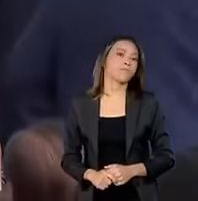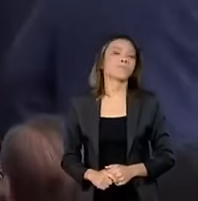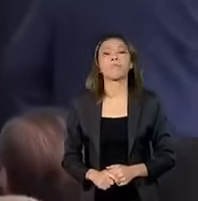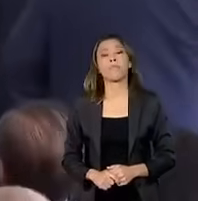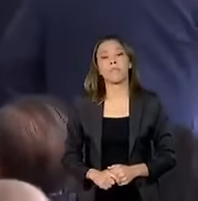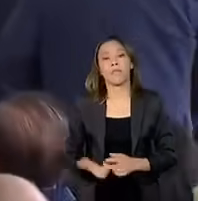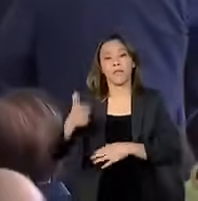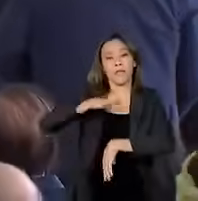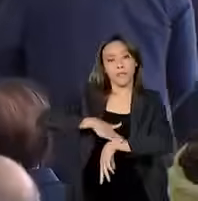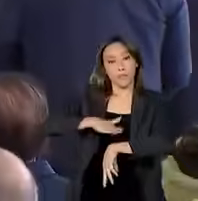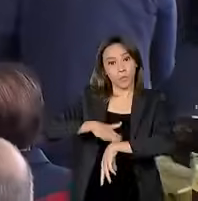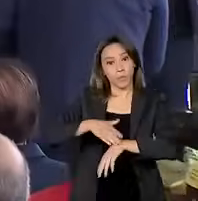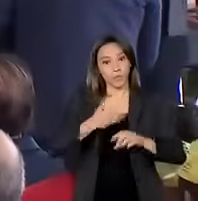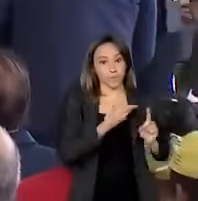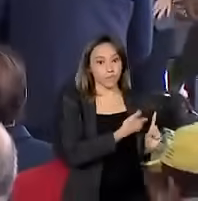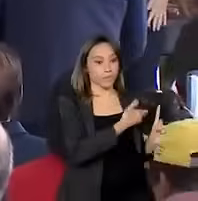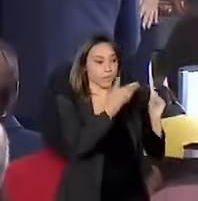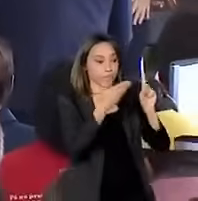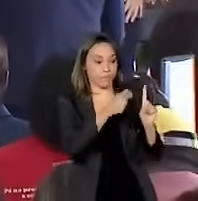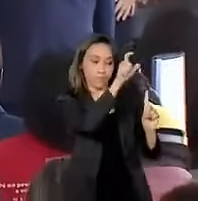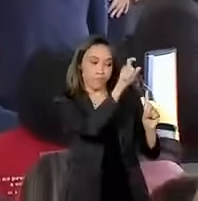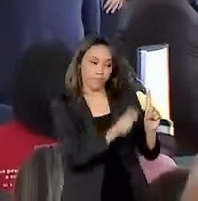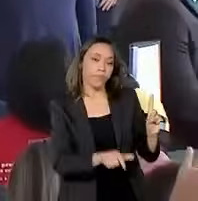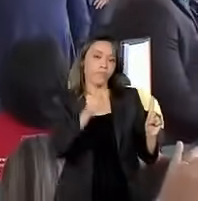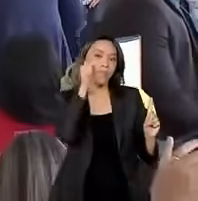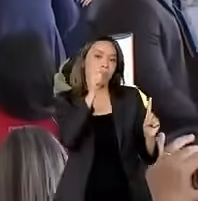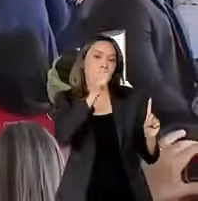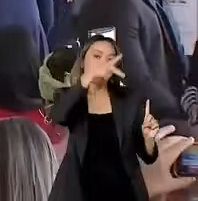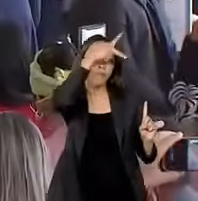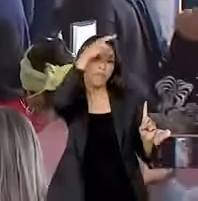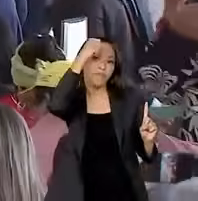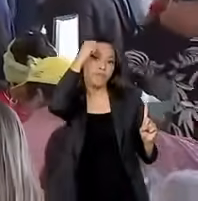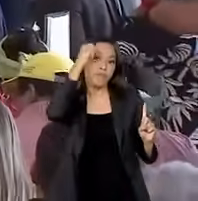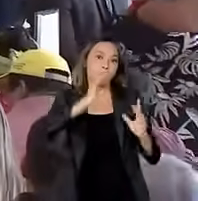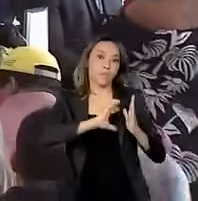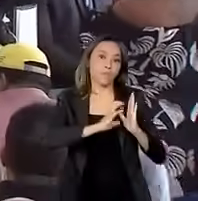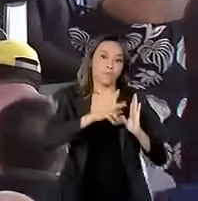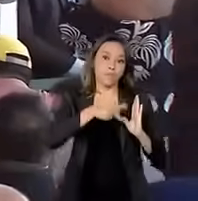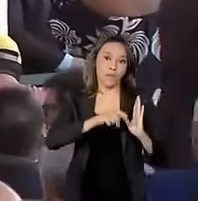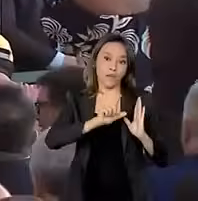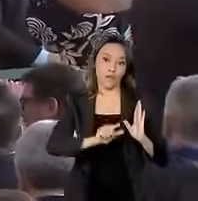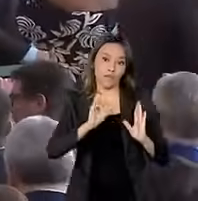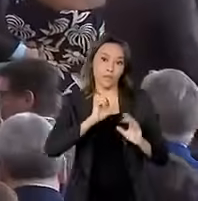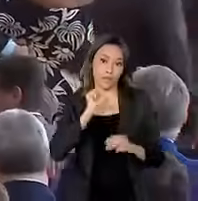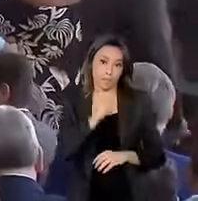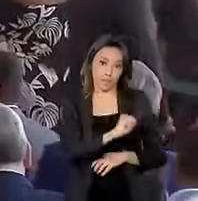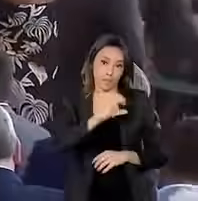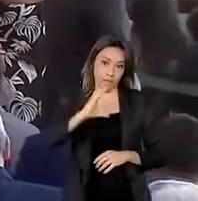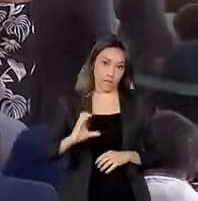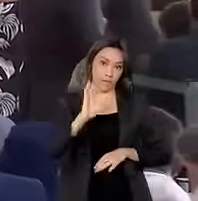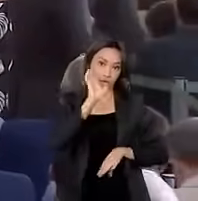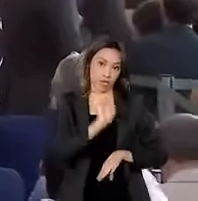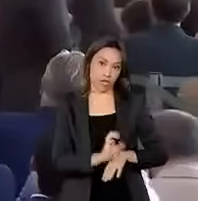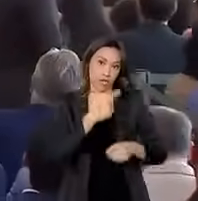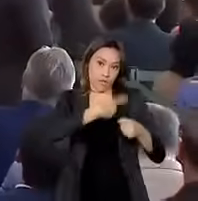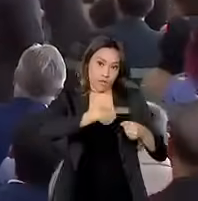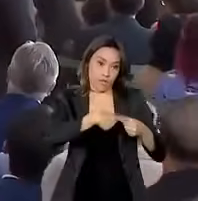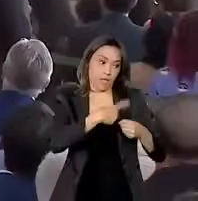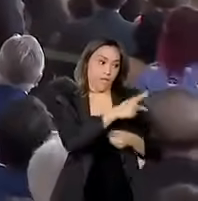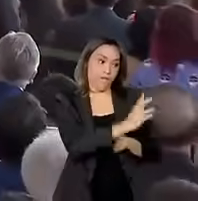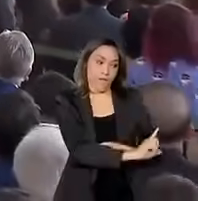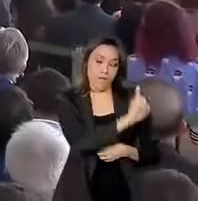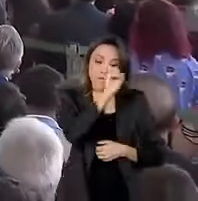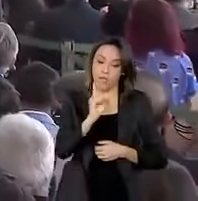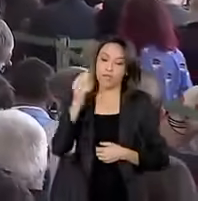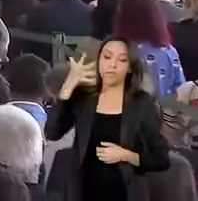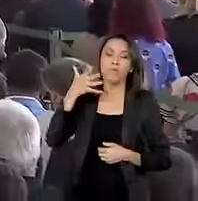Neste momento, a prefeita de Rancho Queimado, do PL de Santa Catarina, Cleci Veronese, fará uso da palavra